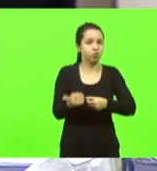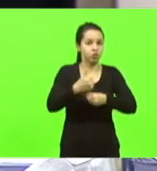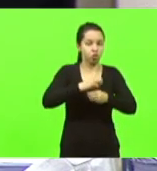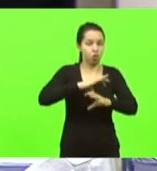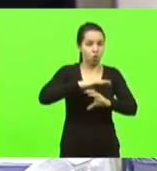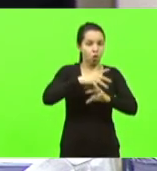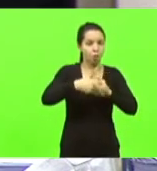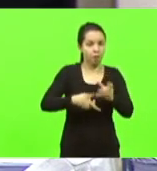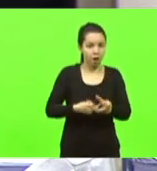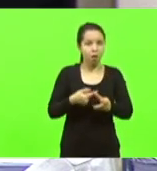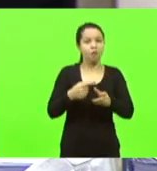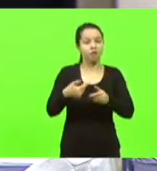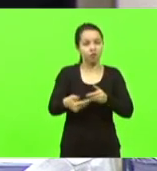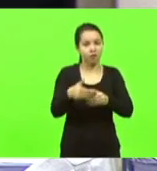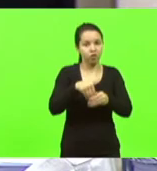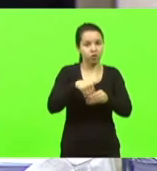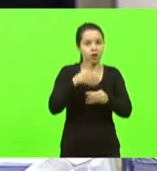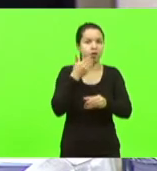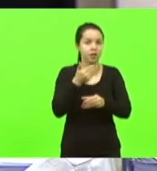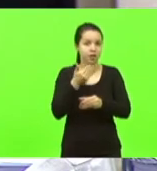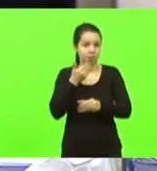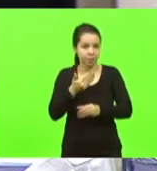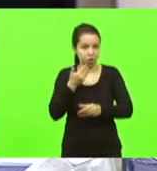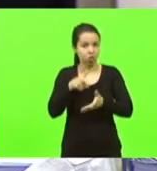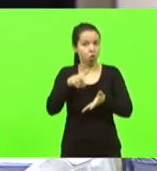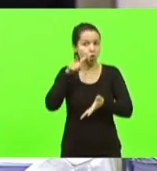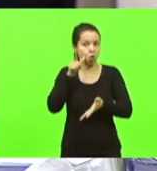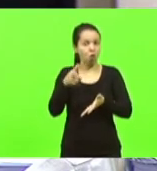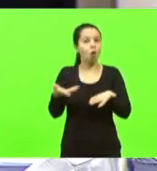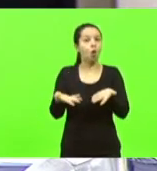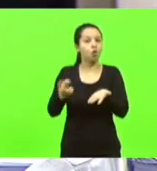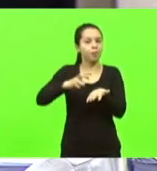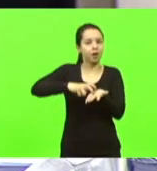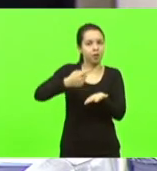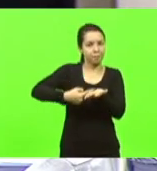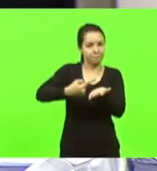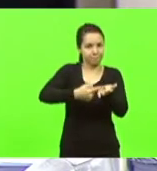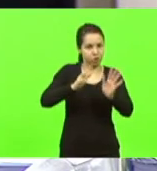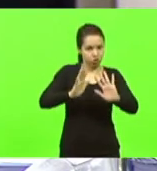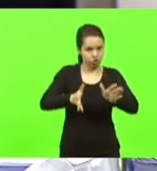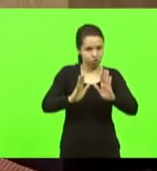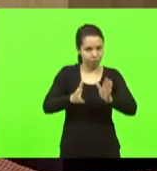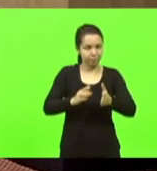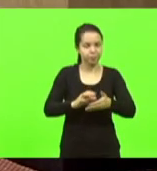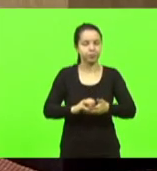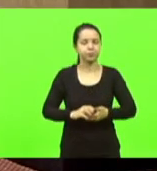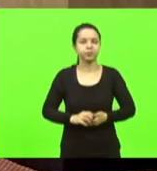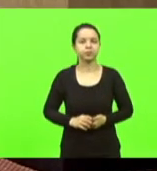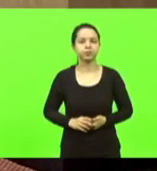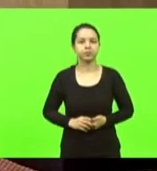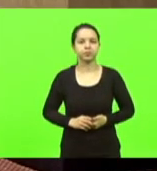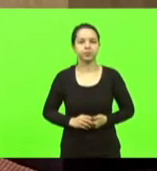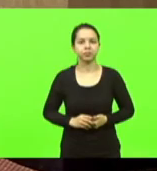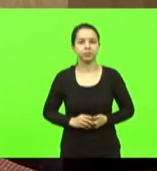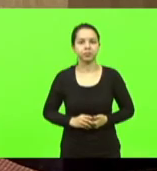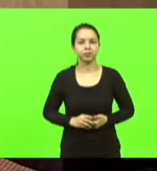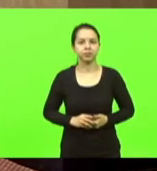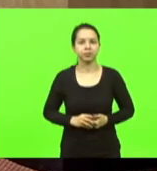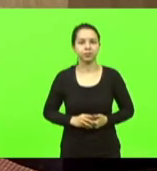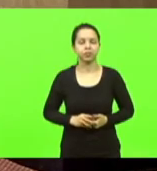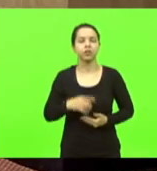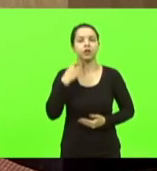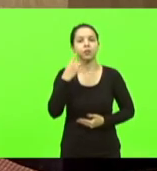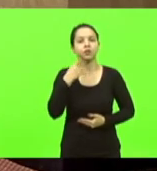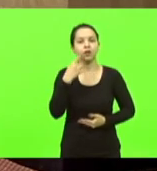conforme acordo de líderes formadas 11 horas do dia de hoje se o presente questão de seu presente deputados Deputado neodi